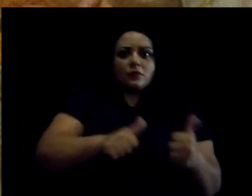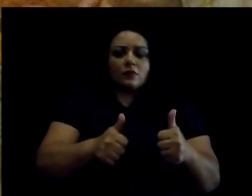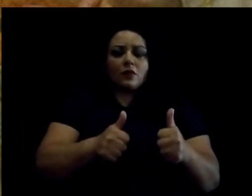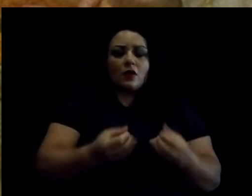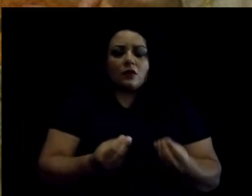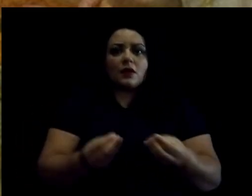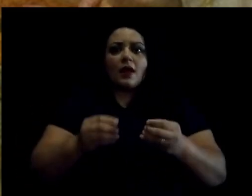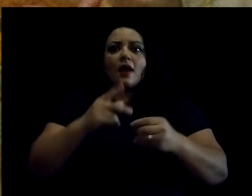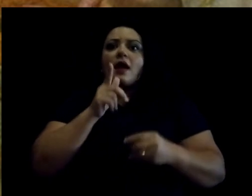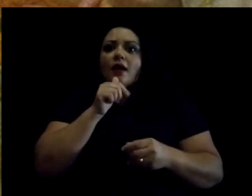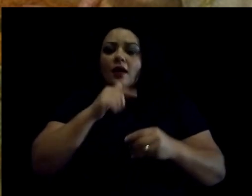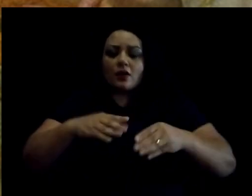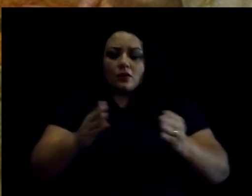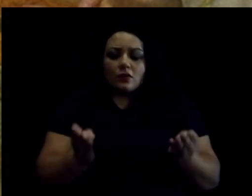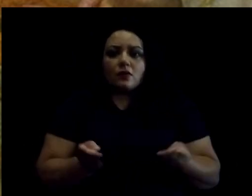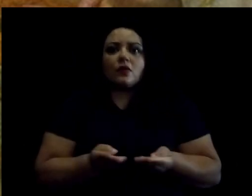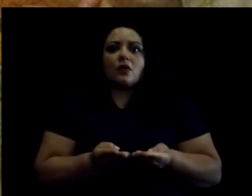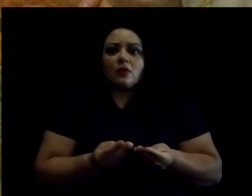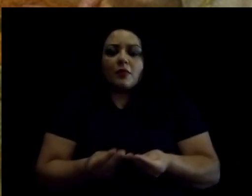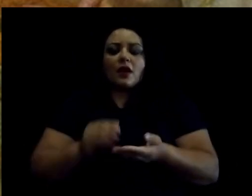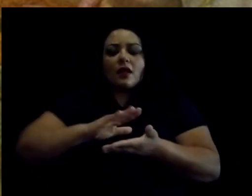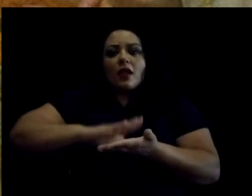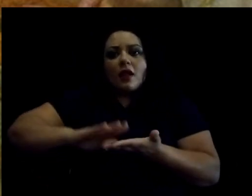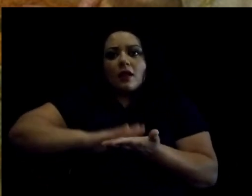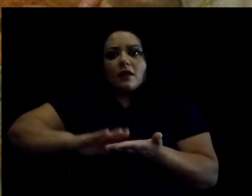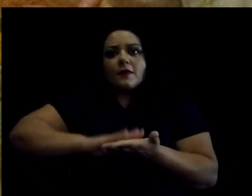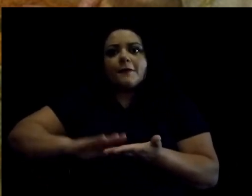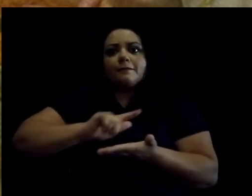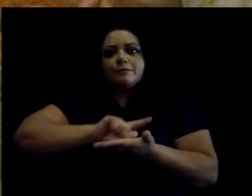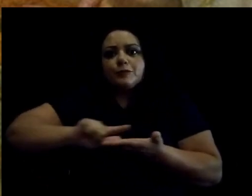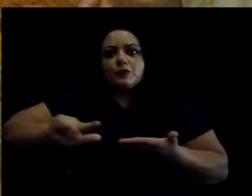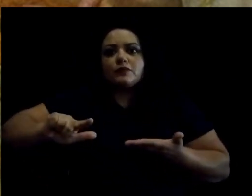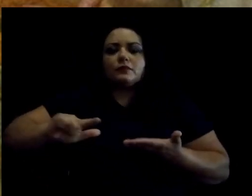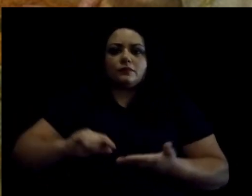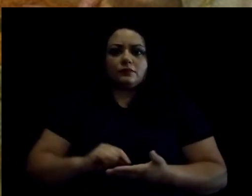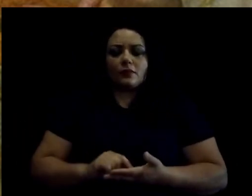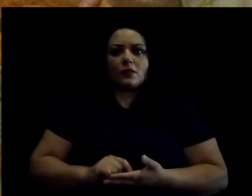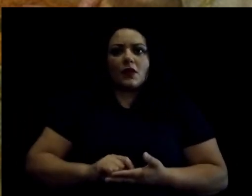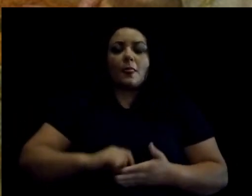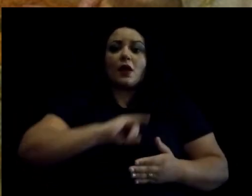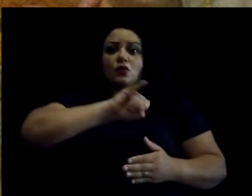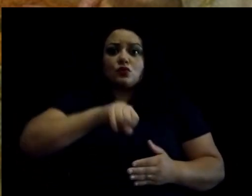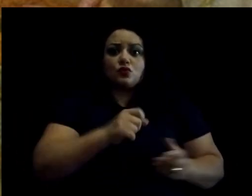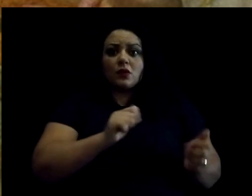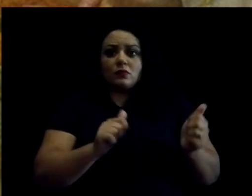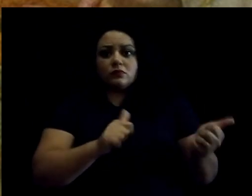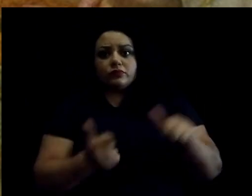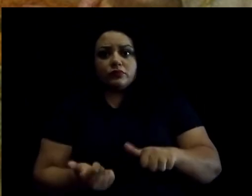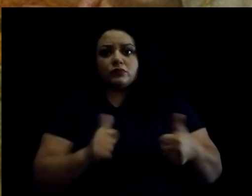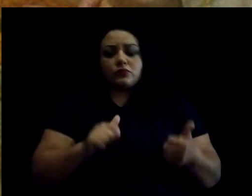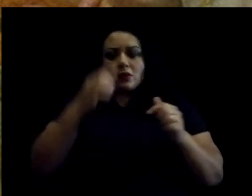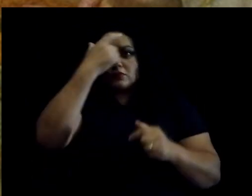ferida, como no batismo que ocorreria depois. João tem o mesmo semblante de humildade descrito